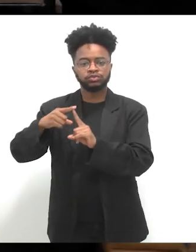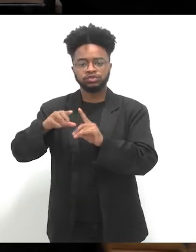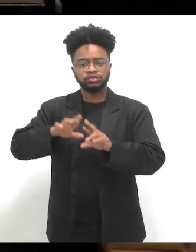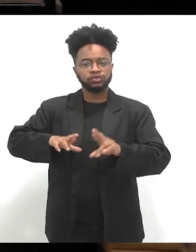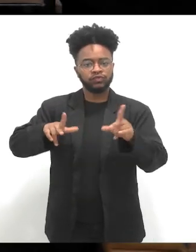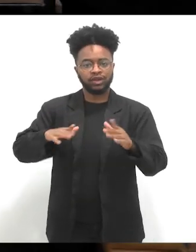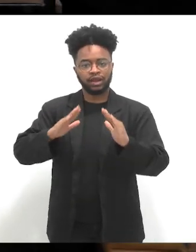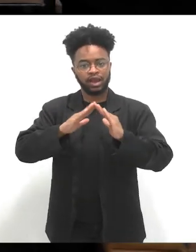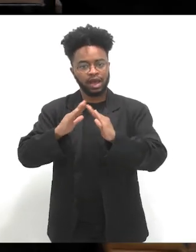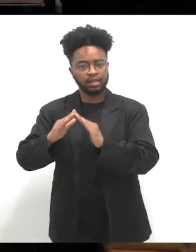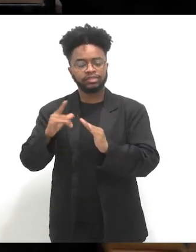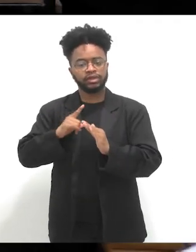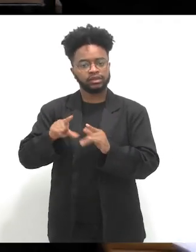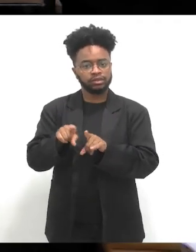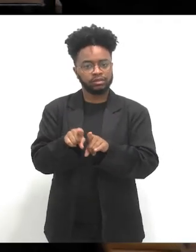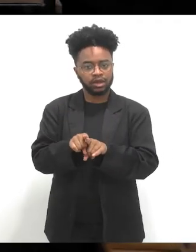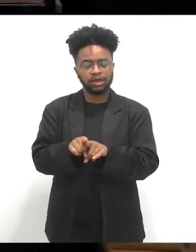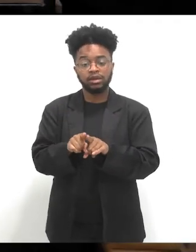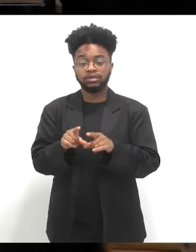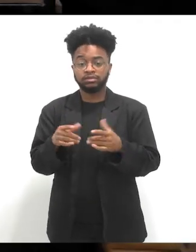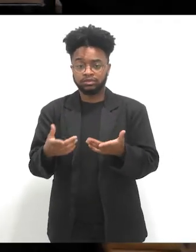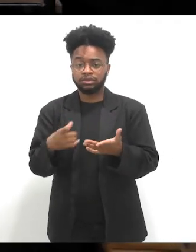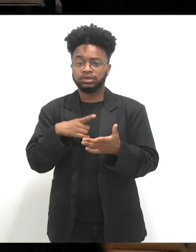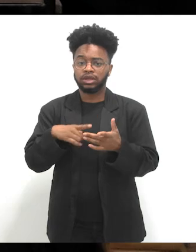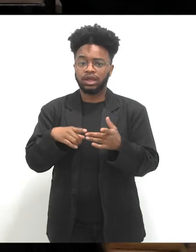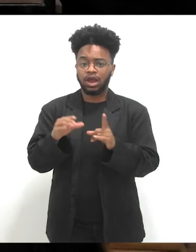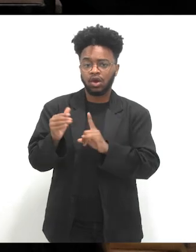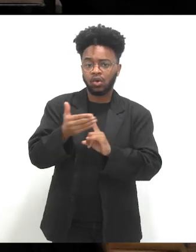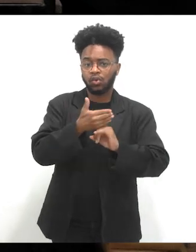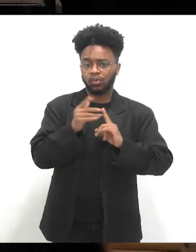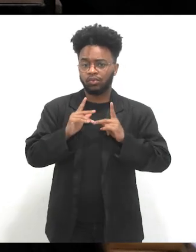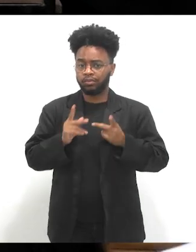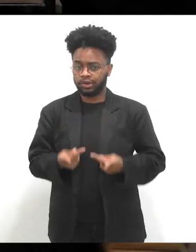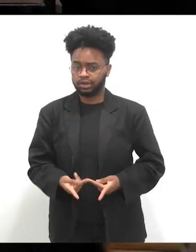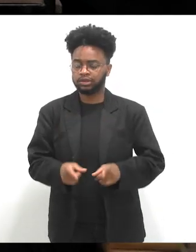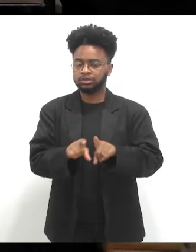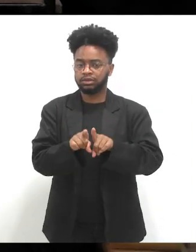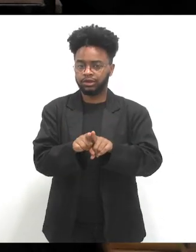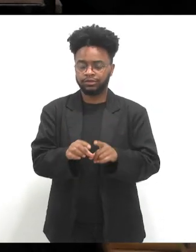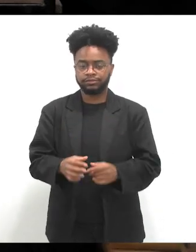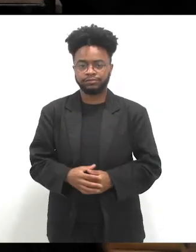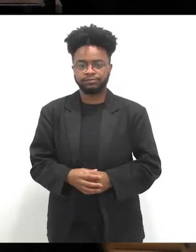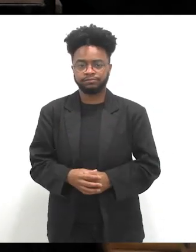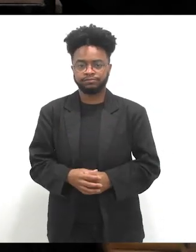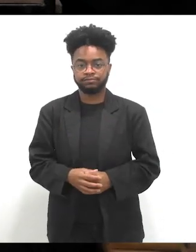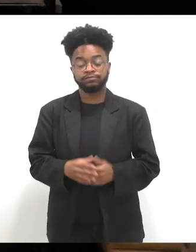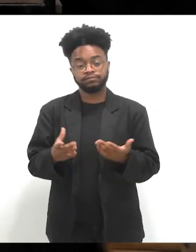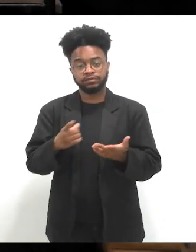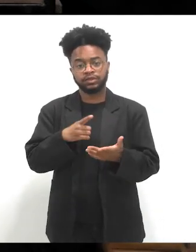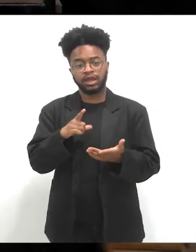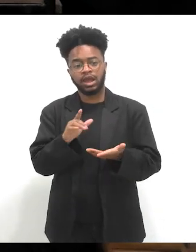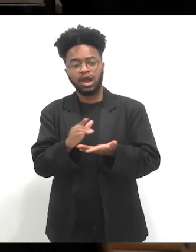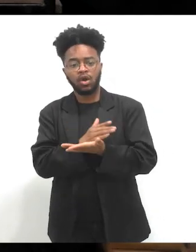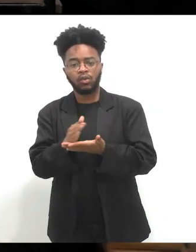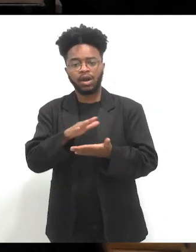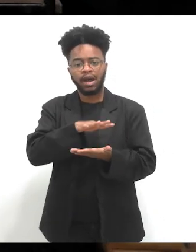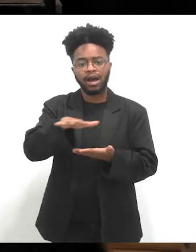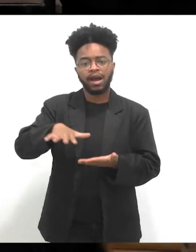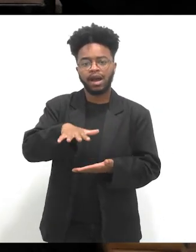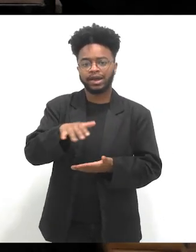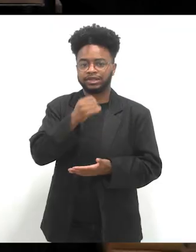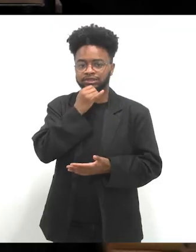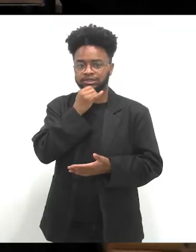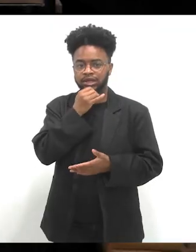residência que são possíveis também. Existem outros tipos de residência, inclusive residências de acolhida humanitária. E aí os setores, por exemplo,